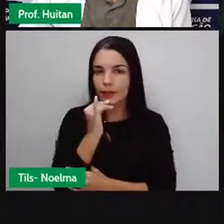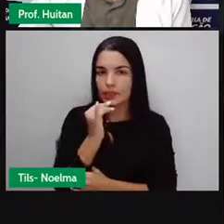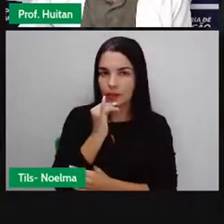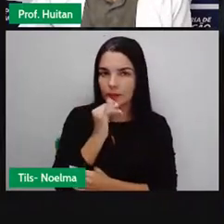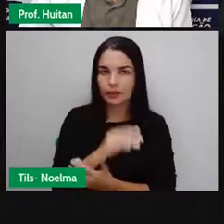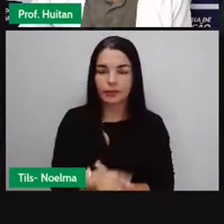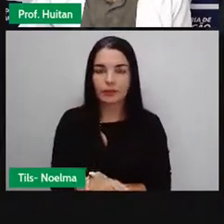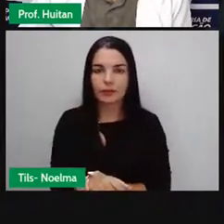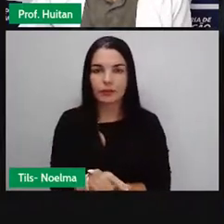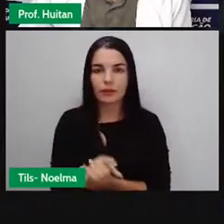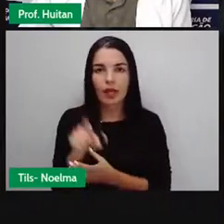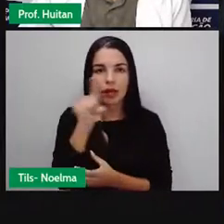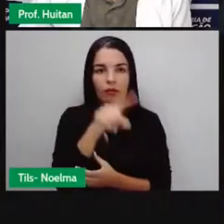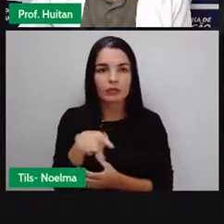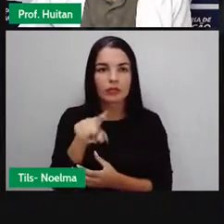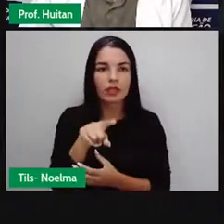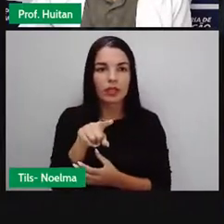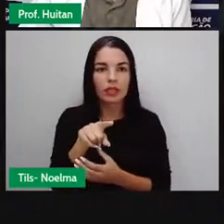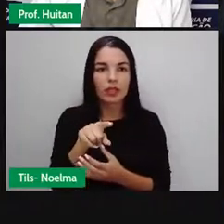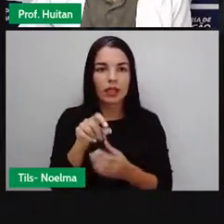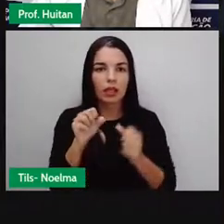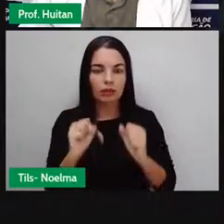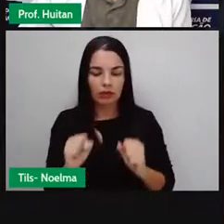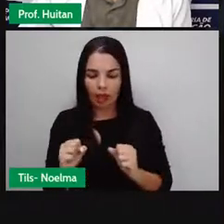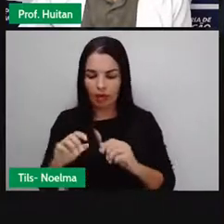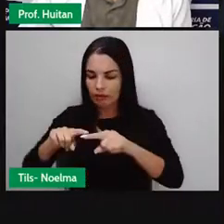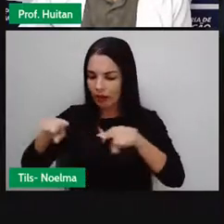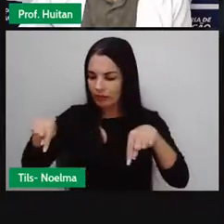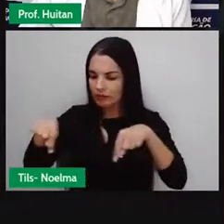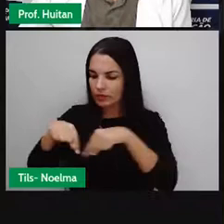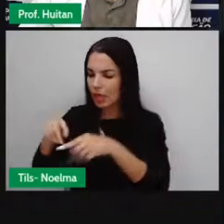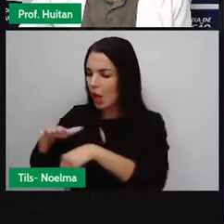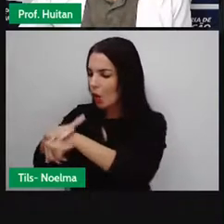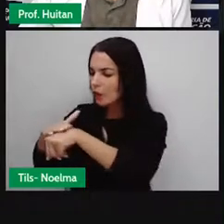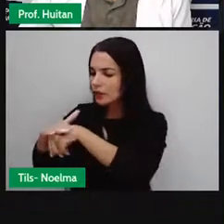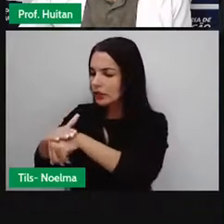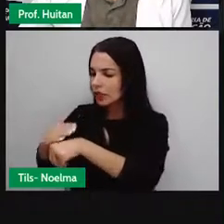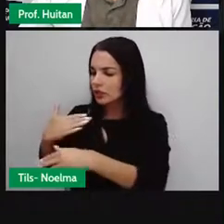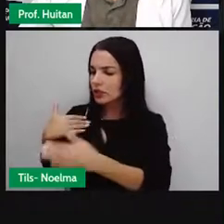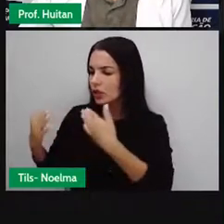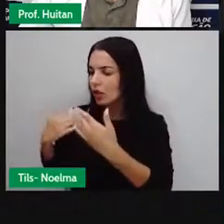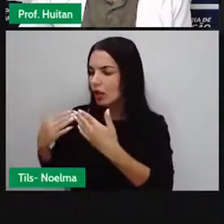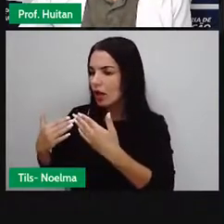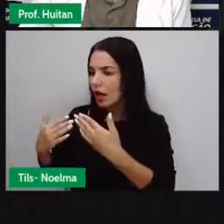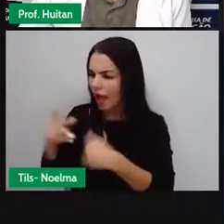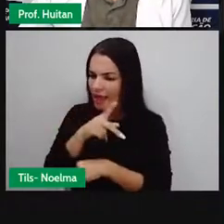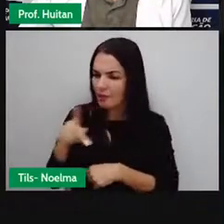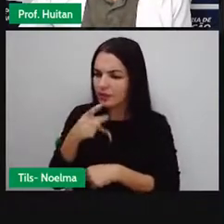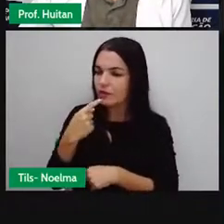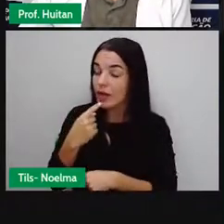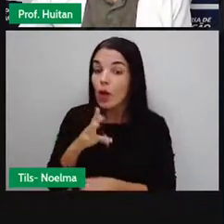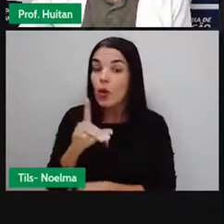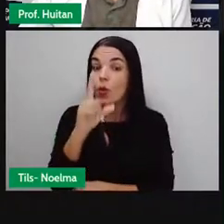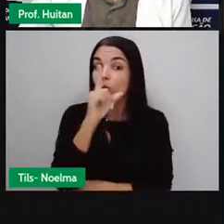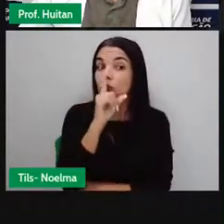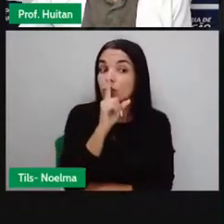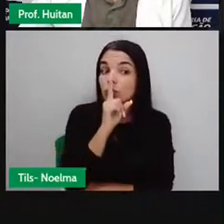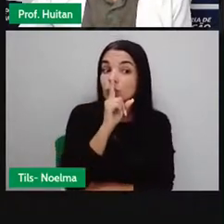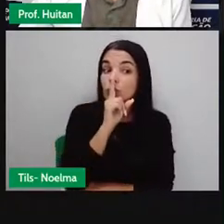Vejamos. Você está na sala conversando com colegas, de repente a professora diz